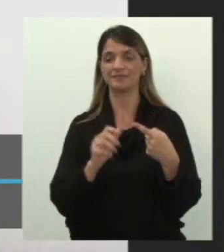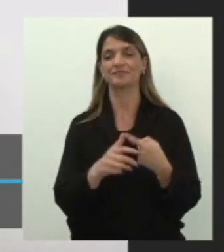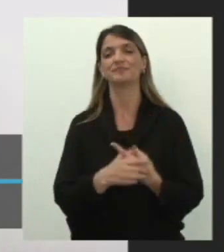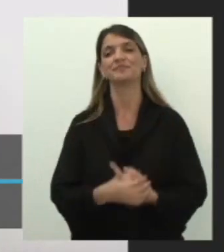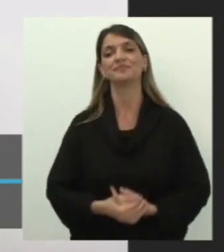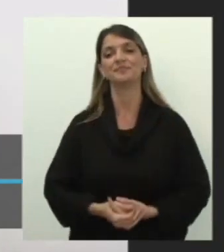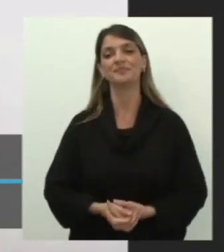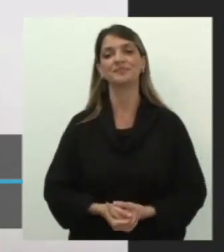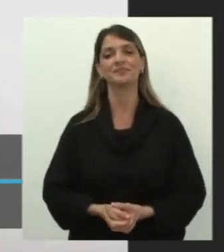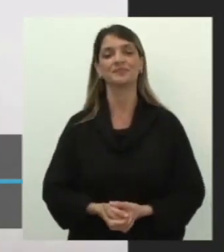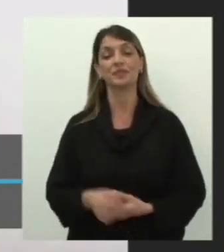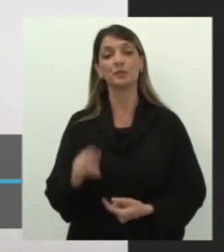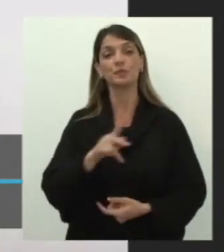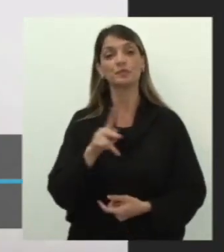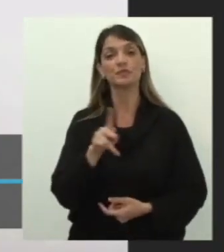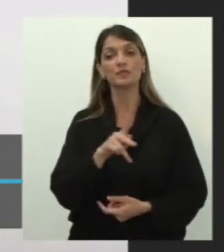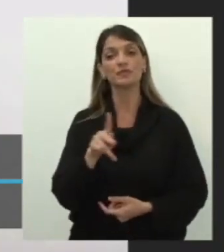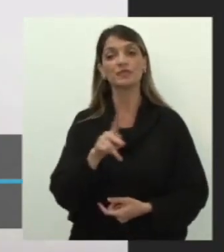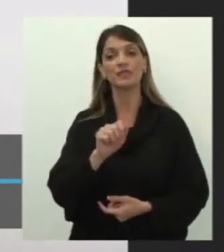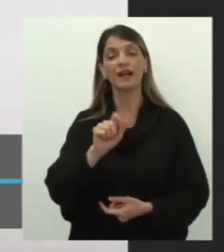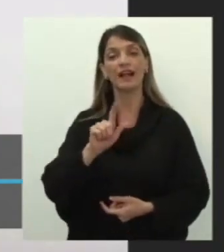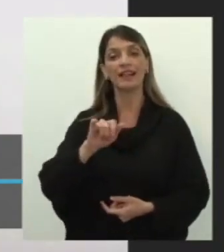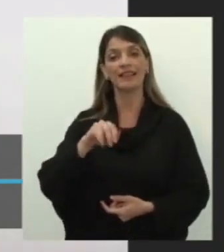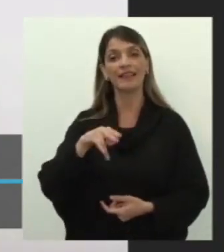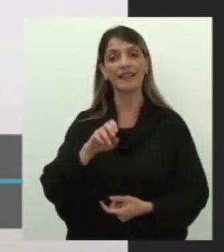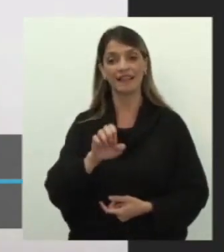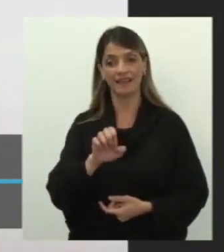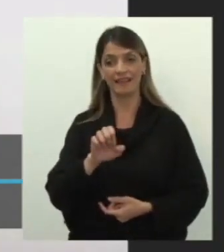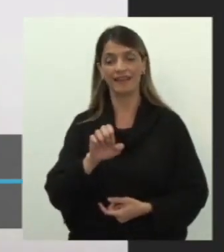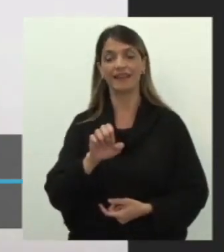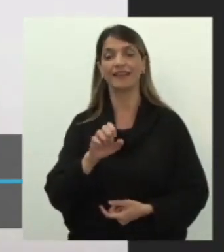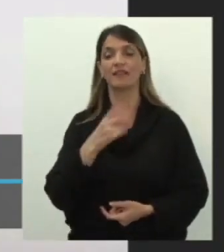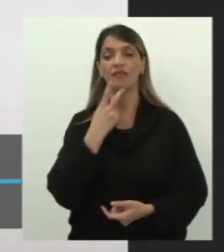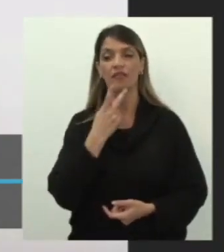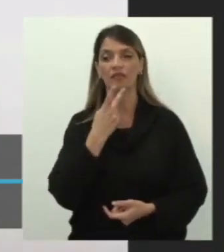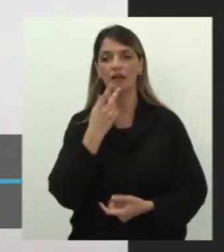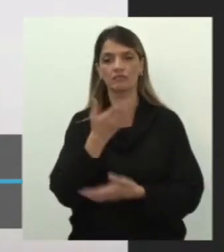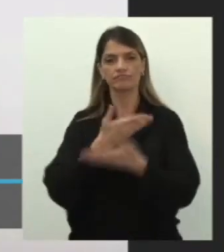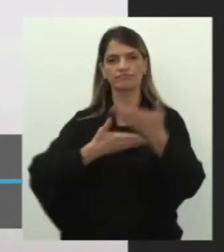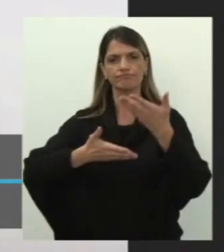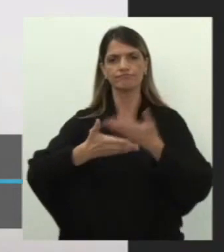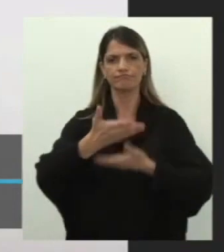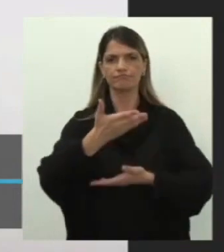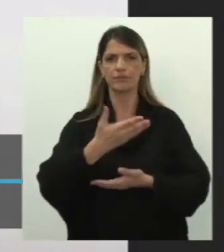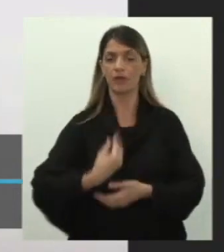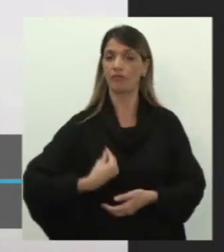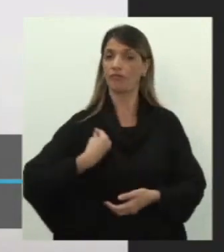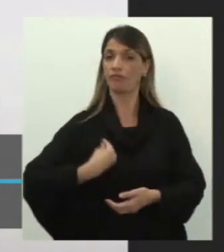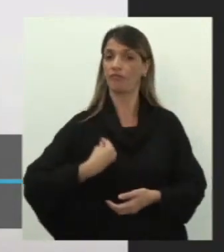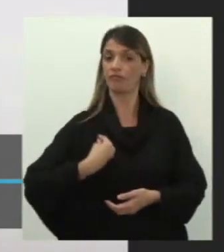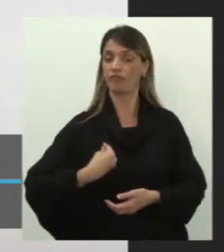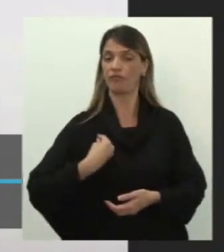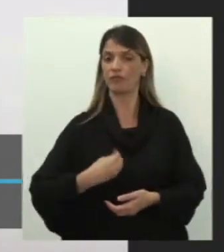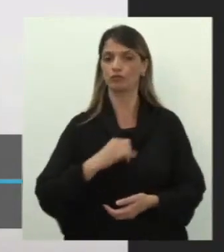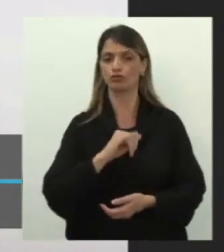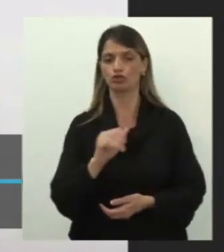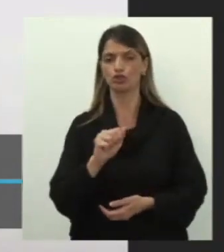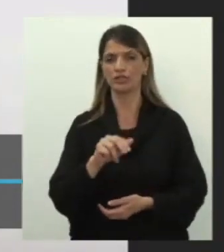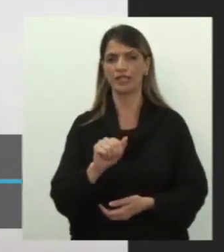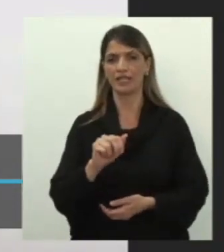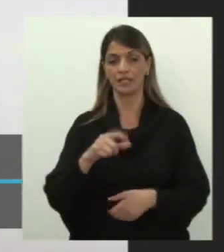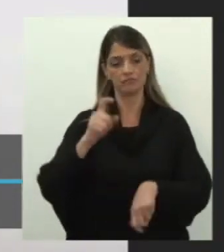Vamos lá. A professora Aline menciona que é uma interação ao vivo, professora Janaína em